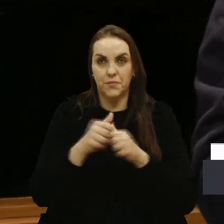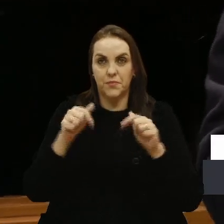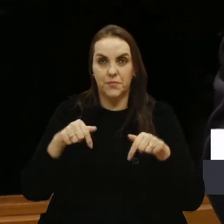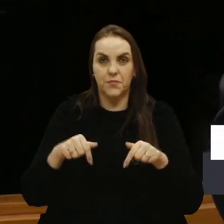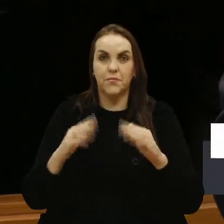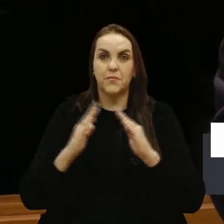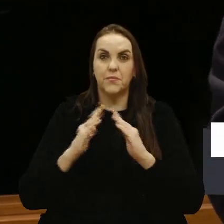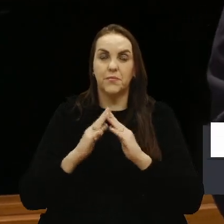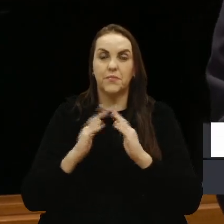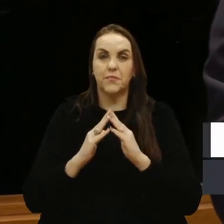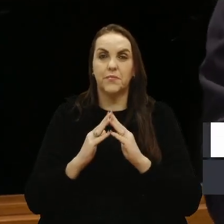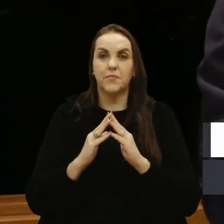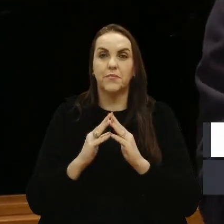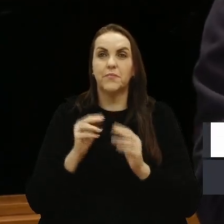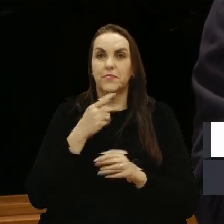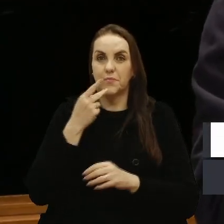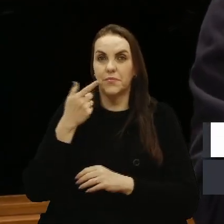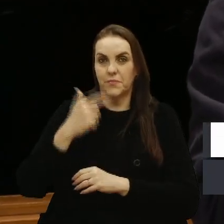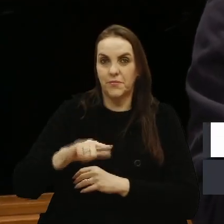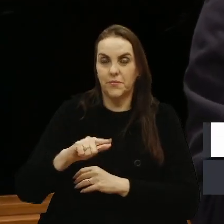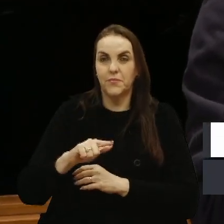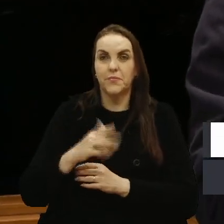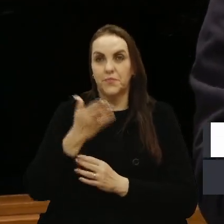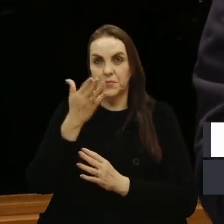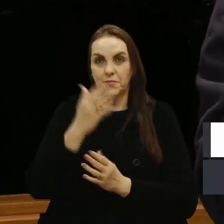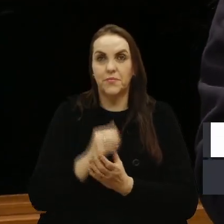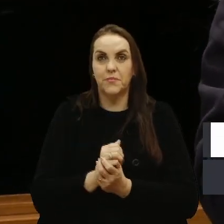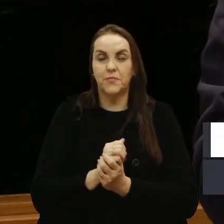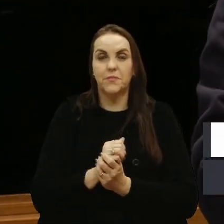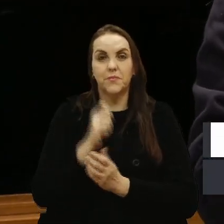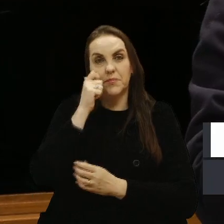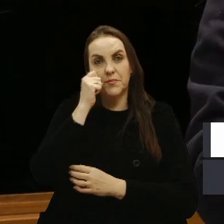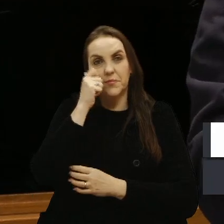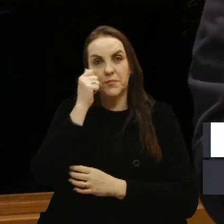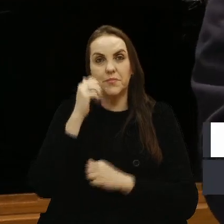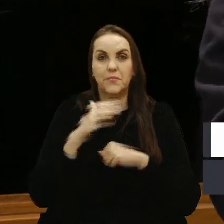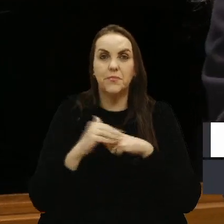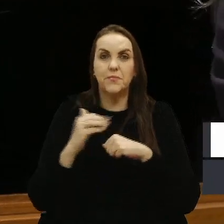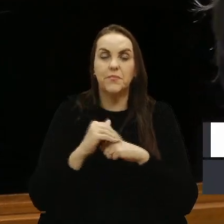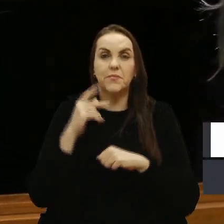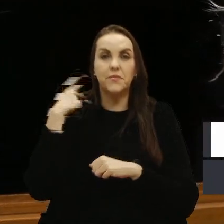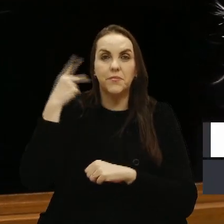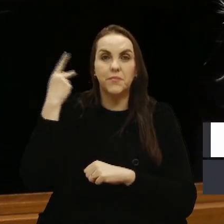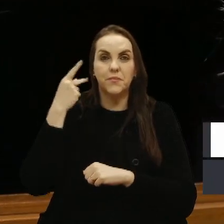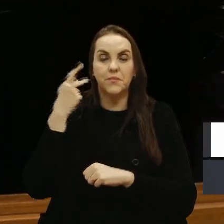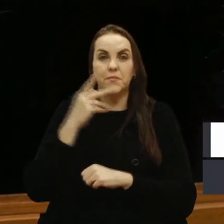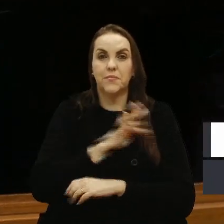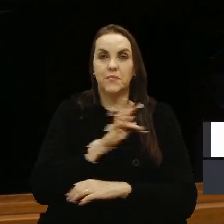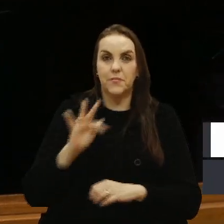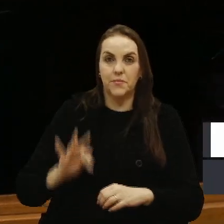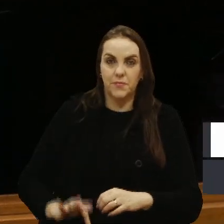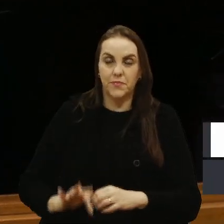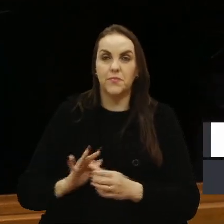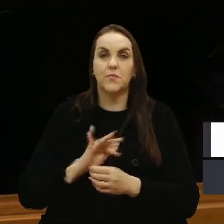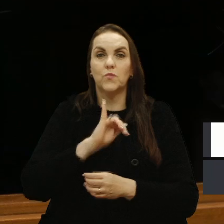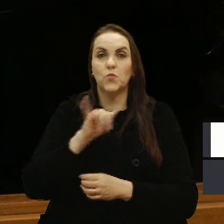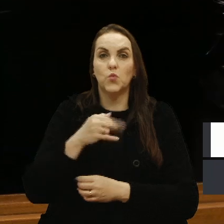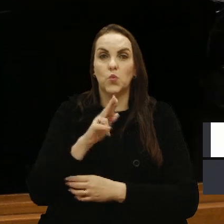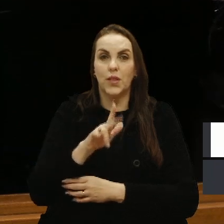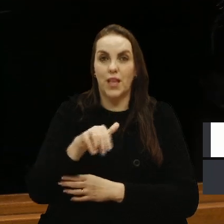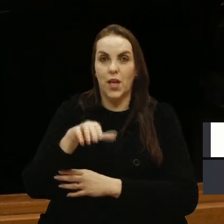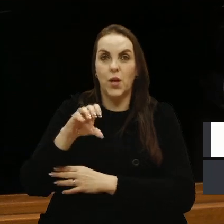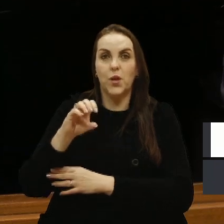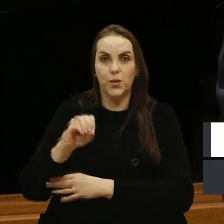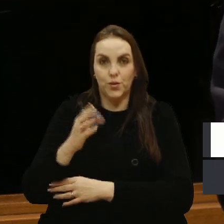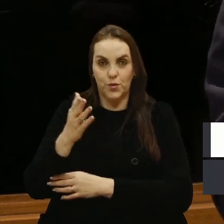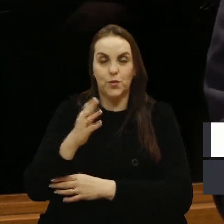casa, reforçar o seu voto pela presença do nosso querido vereador de Farroupilha, Juliano Baumgartner, que está presente aqui nessa manhã,